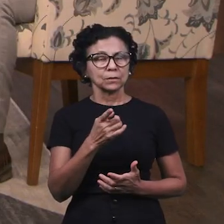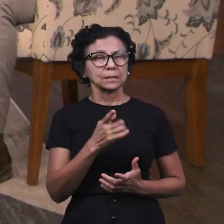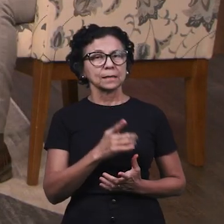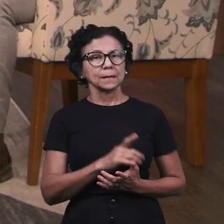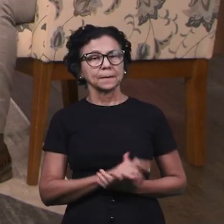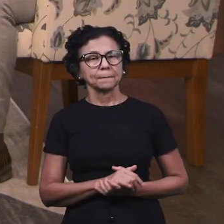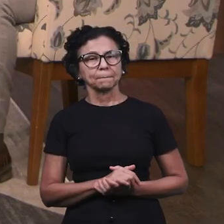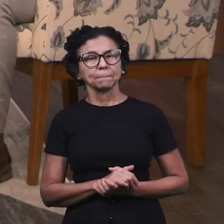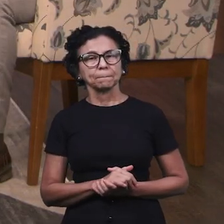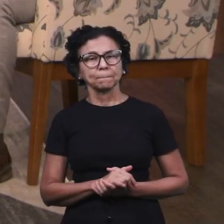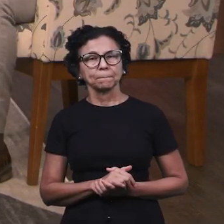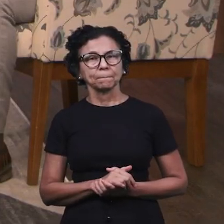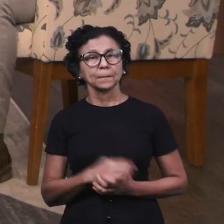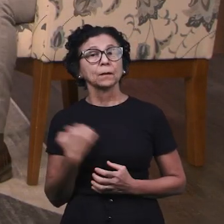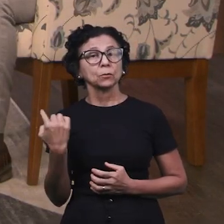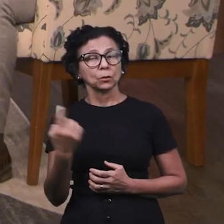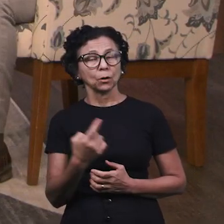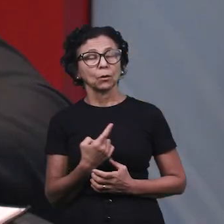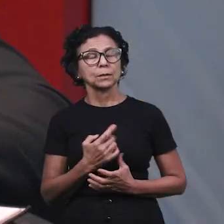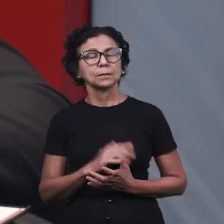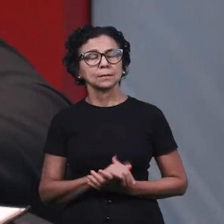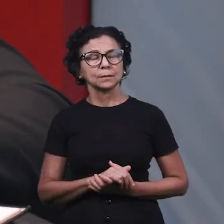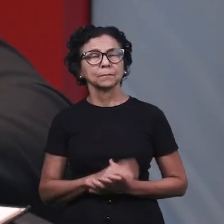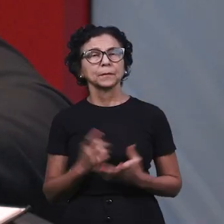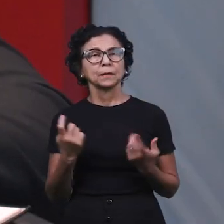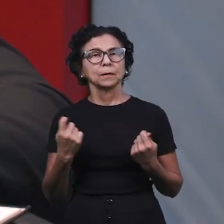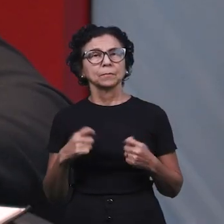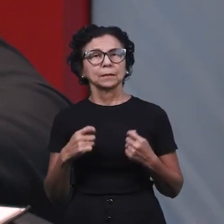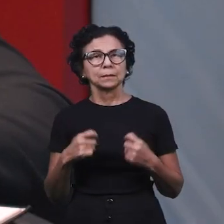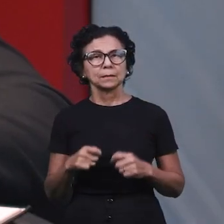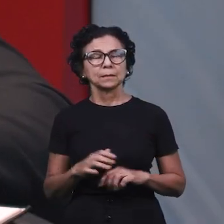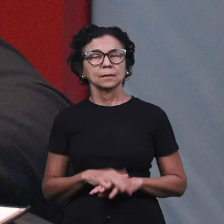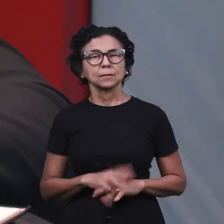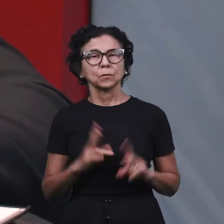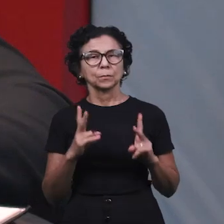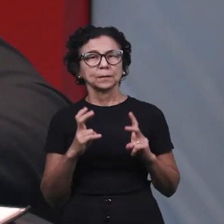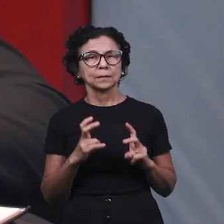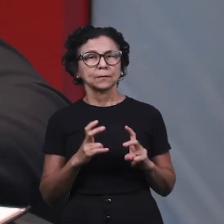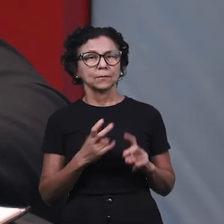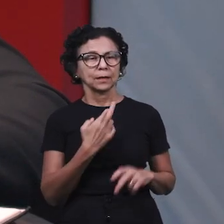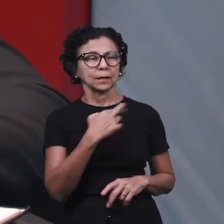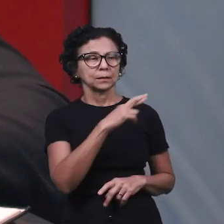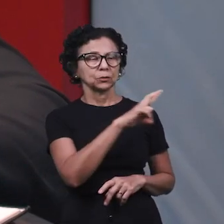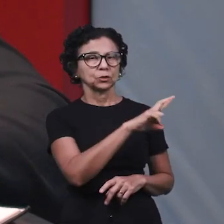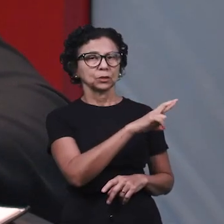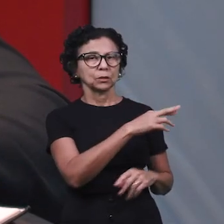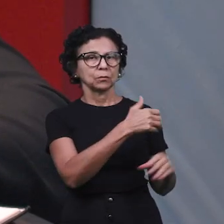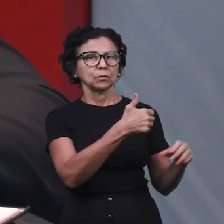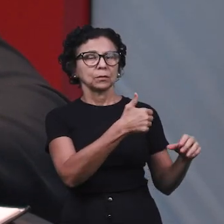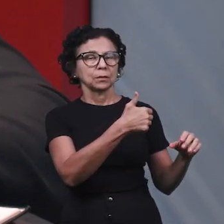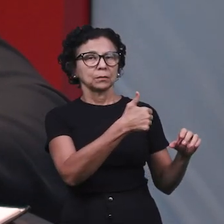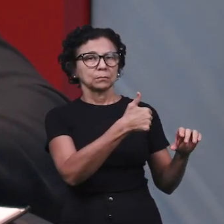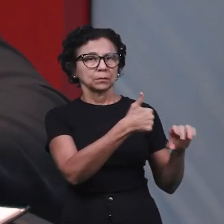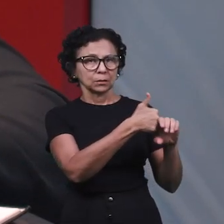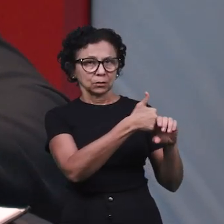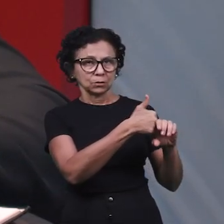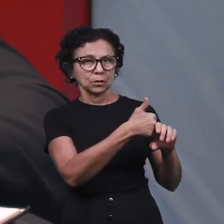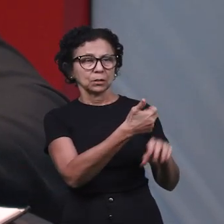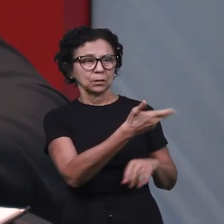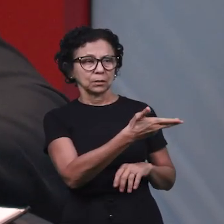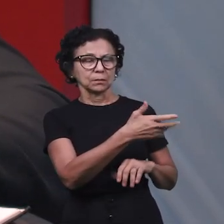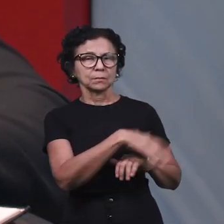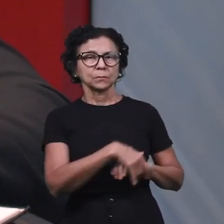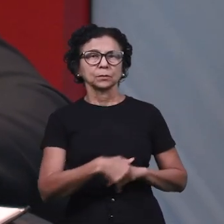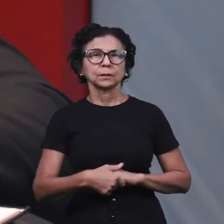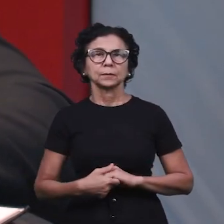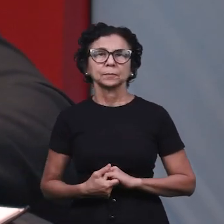estamos juntos, nós precisamos olhar para o cristianismo que está aí fora, para o evangelho vivo, revelado, que